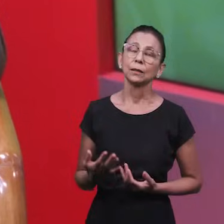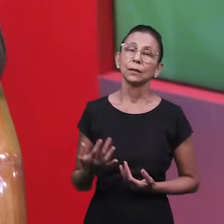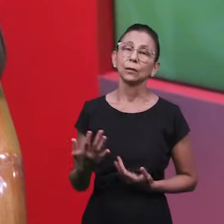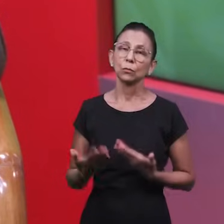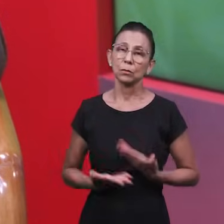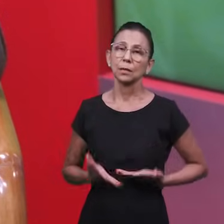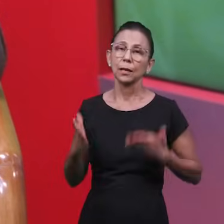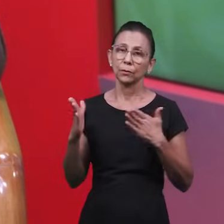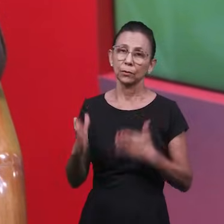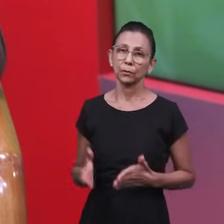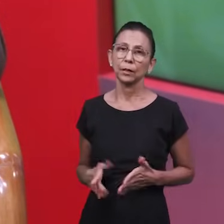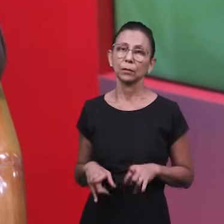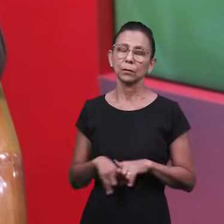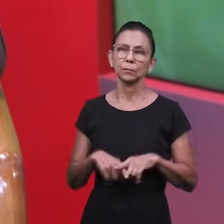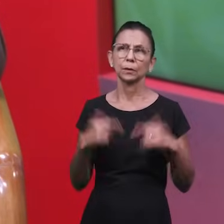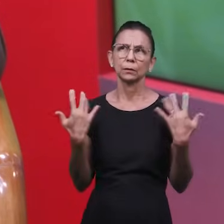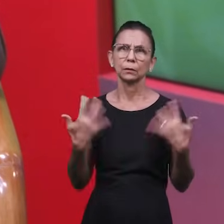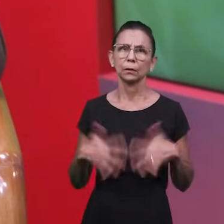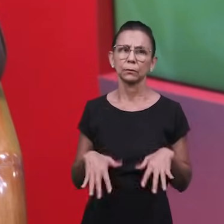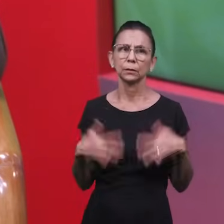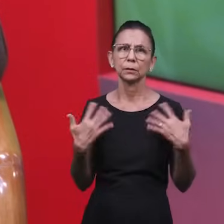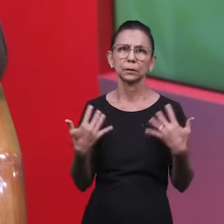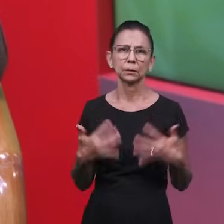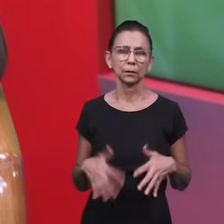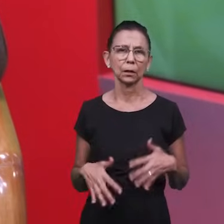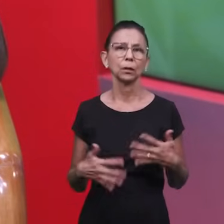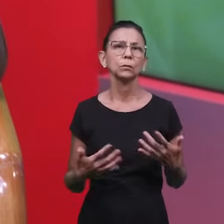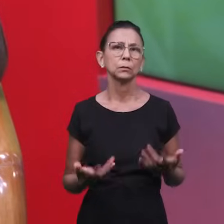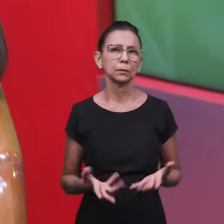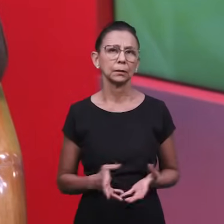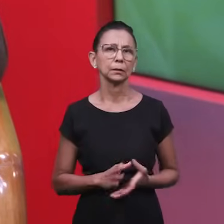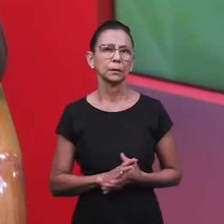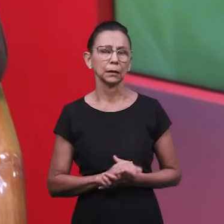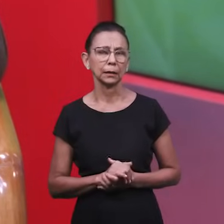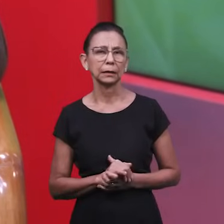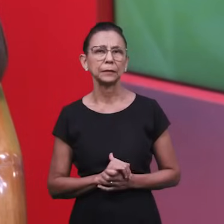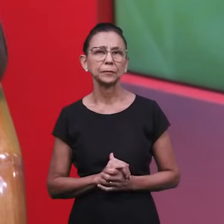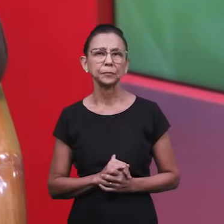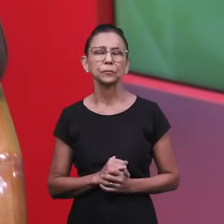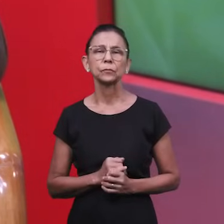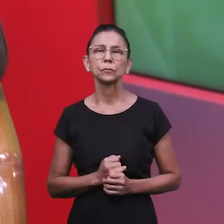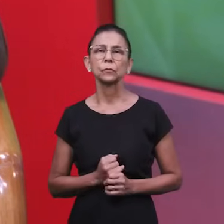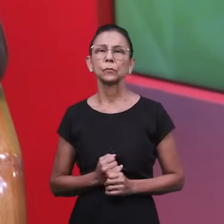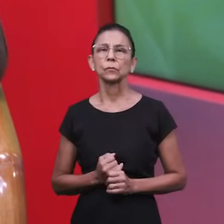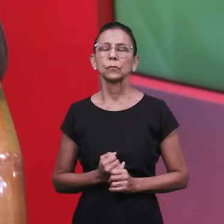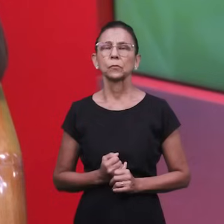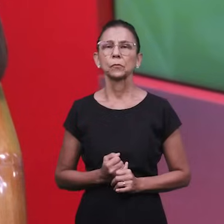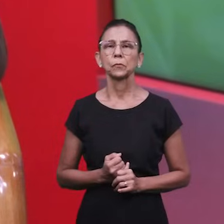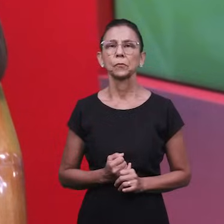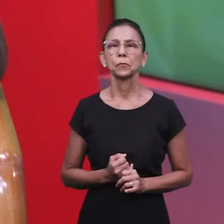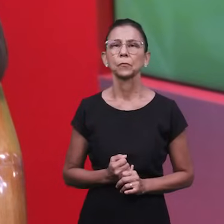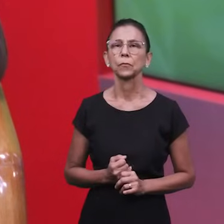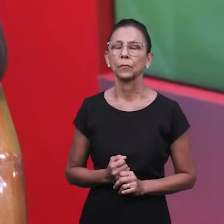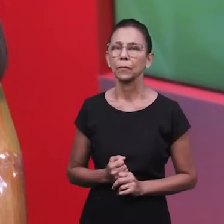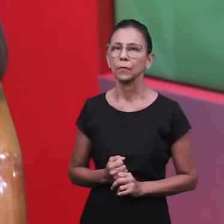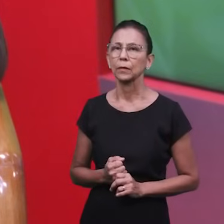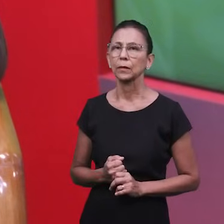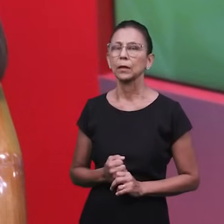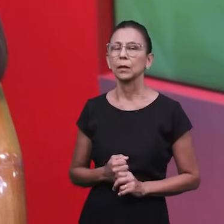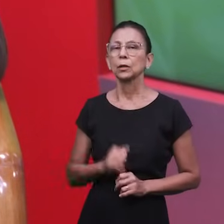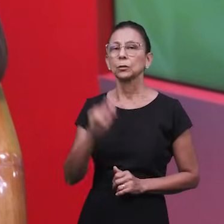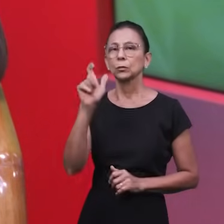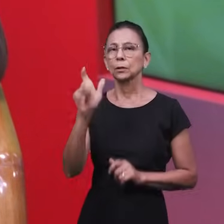justo, diz a palavra. Justo é aquele que é justificado pelo sangue de Jesus, mas a palavra